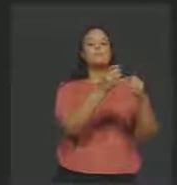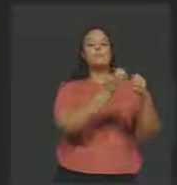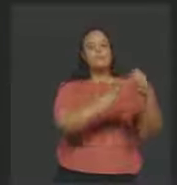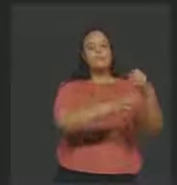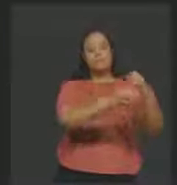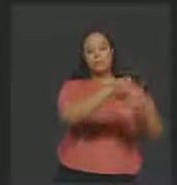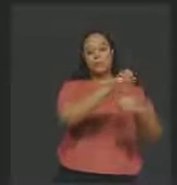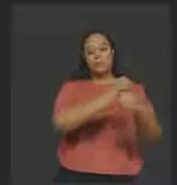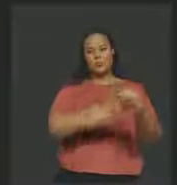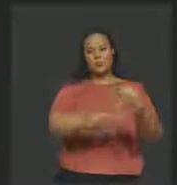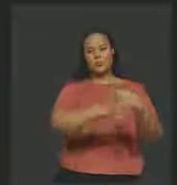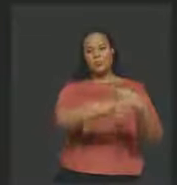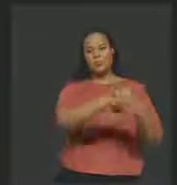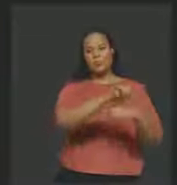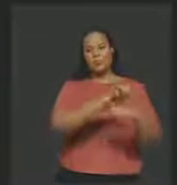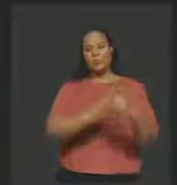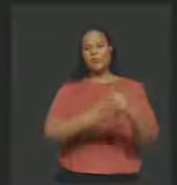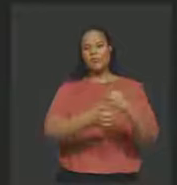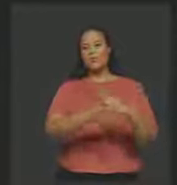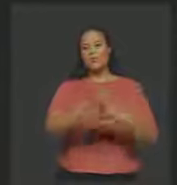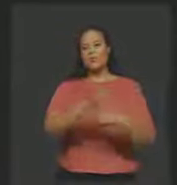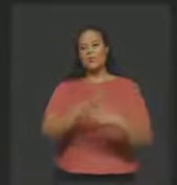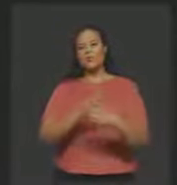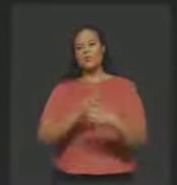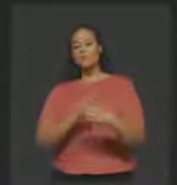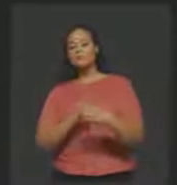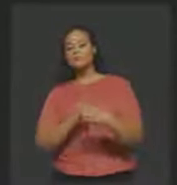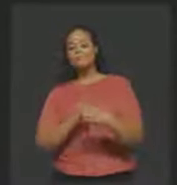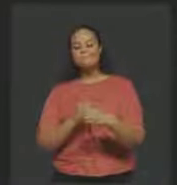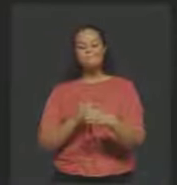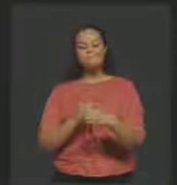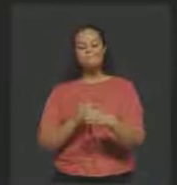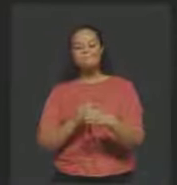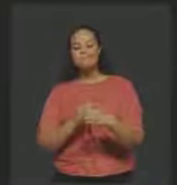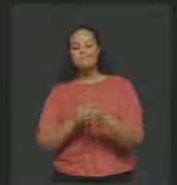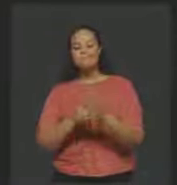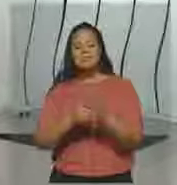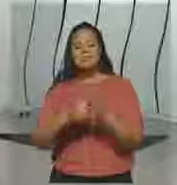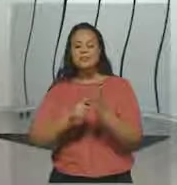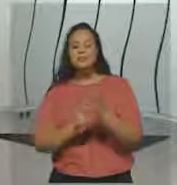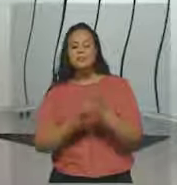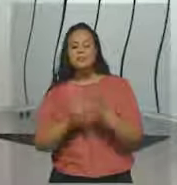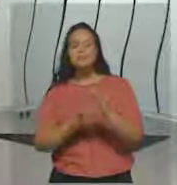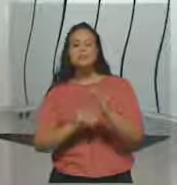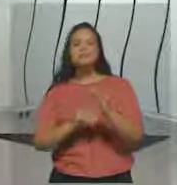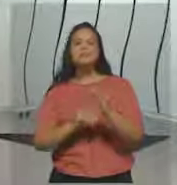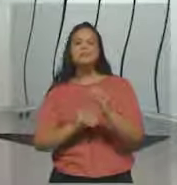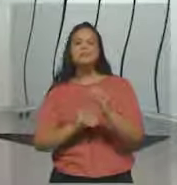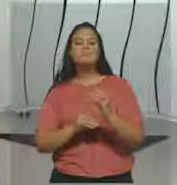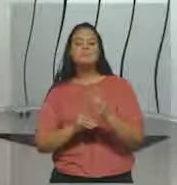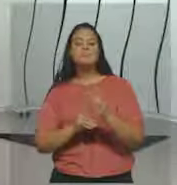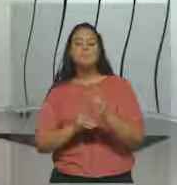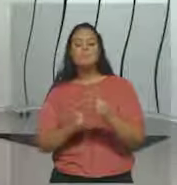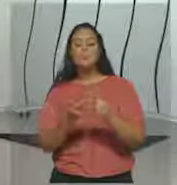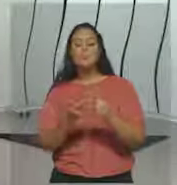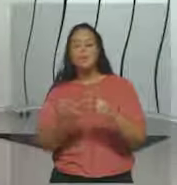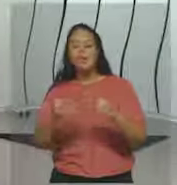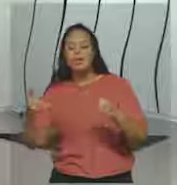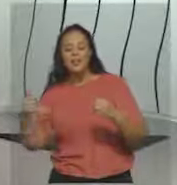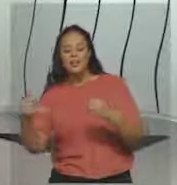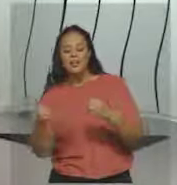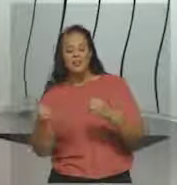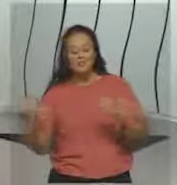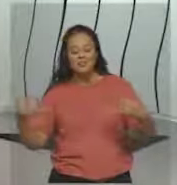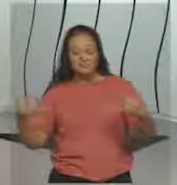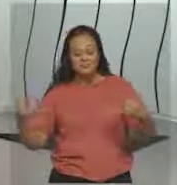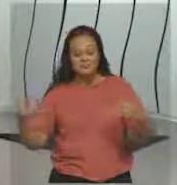aqui e quando foi passar pela chave, essa chave estava desligada. Ou seja, não havia uma conexão